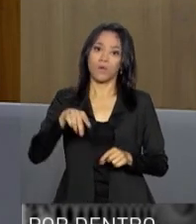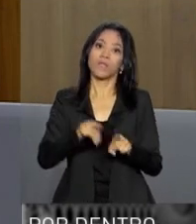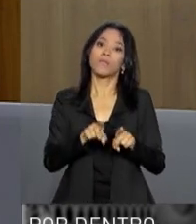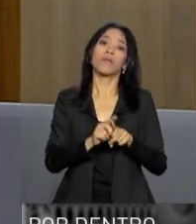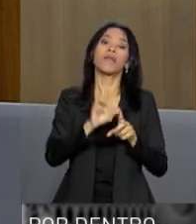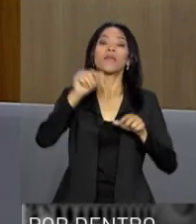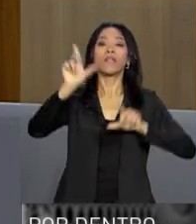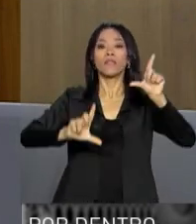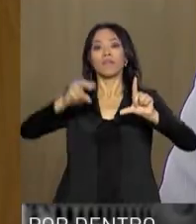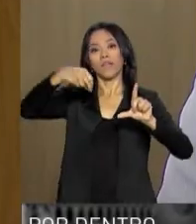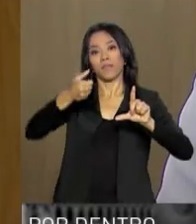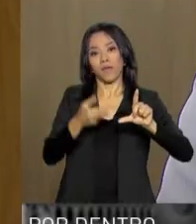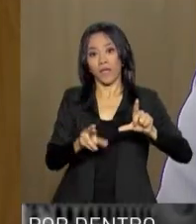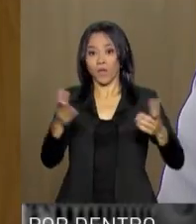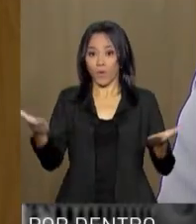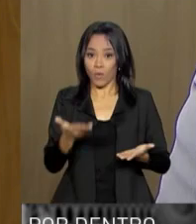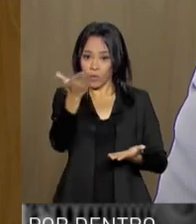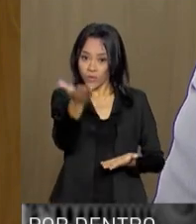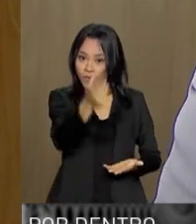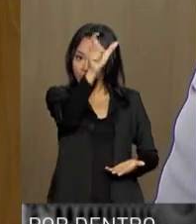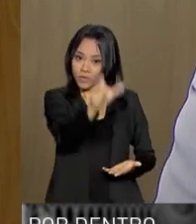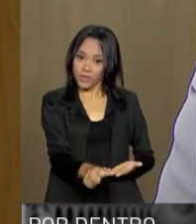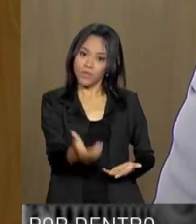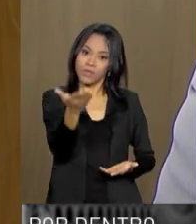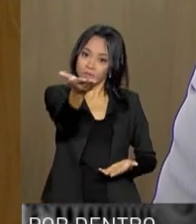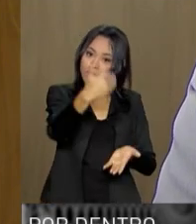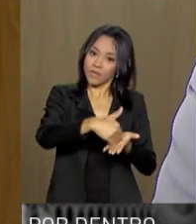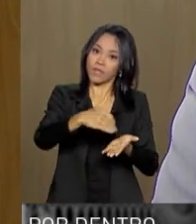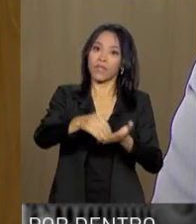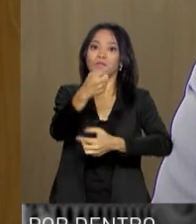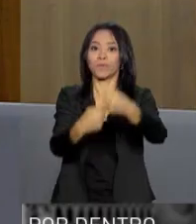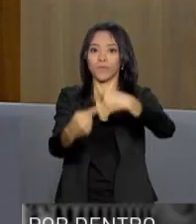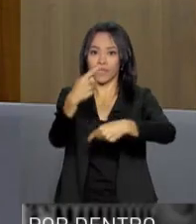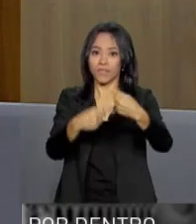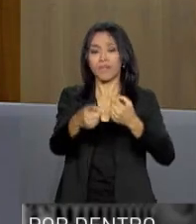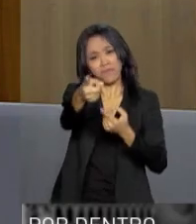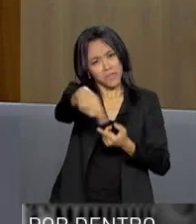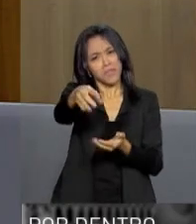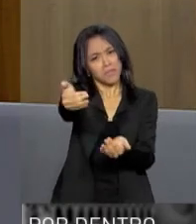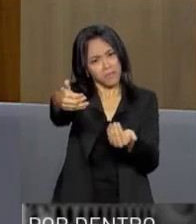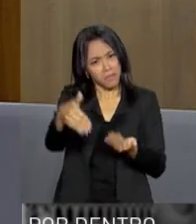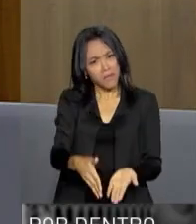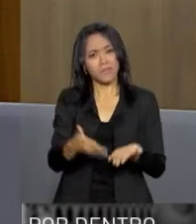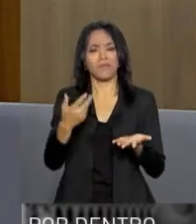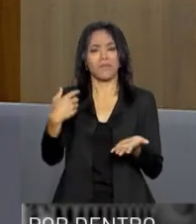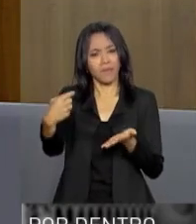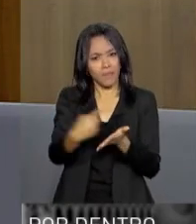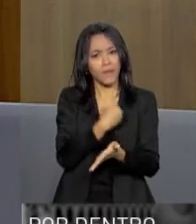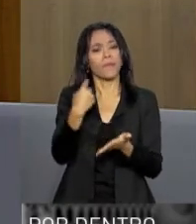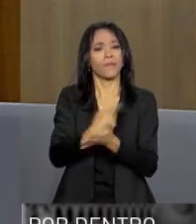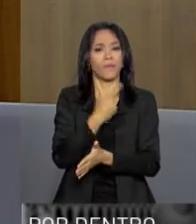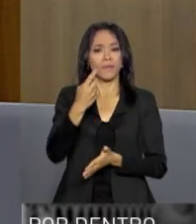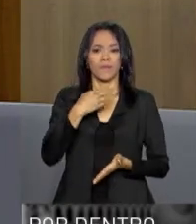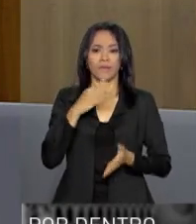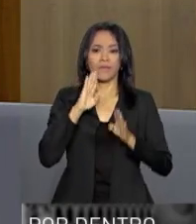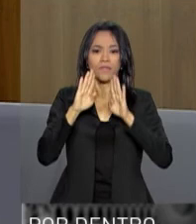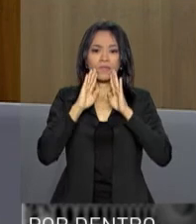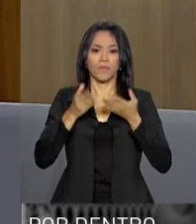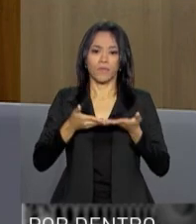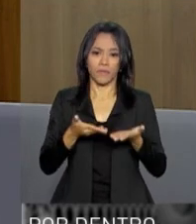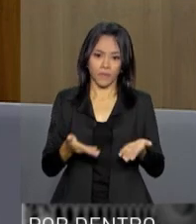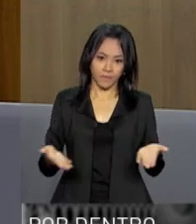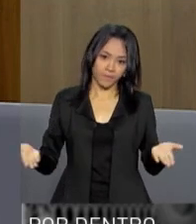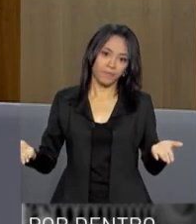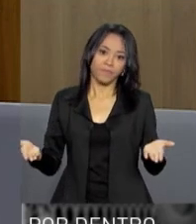de políticas de promoção da igualdade racial araújo parte com a gente e envie sua pergunta pelo facebook.com barra palácio do